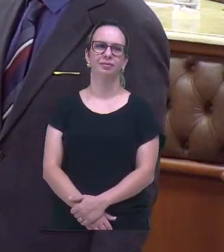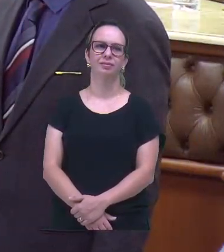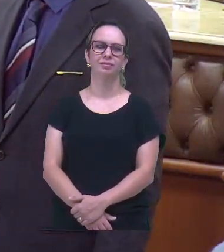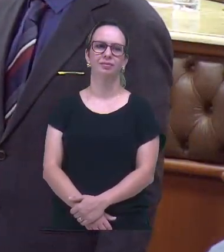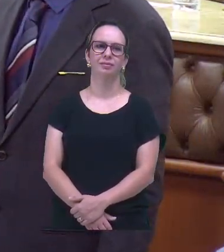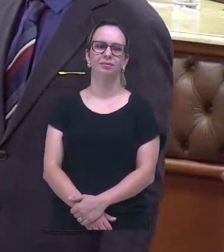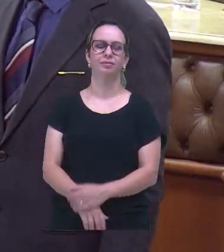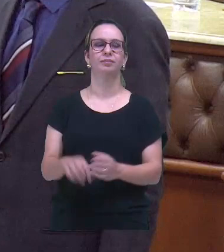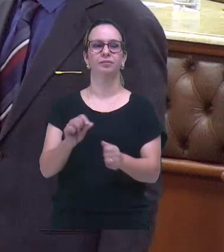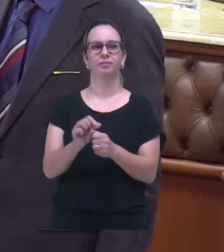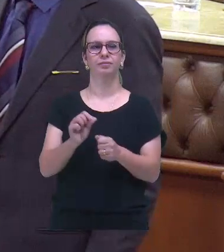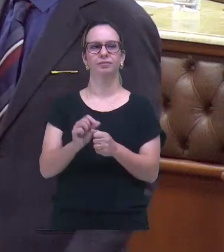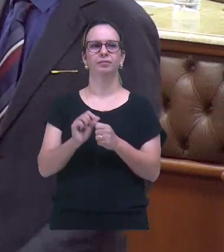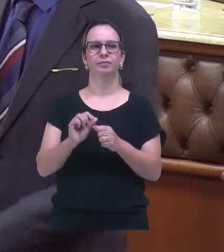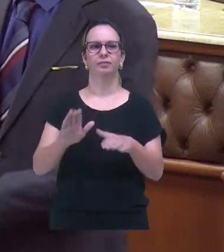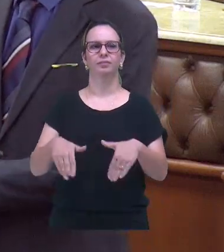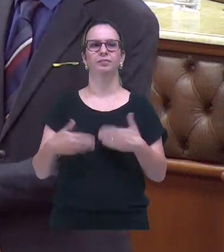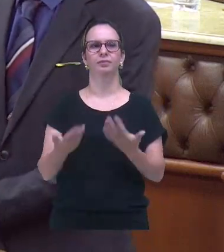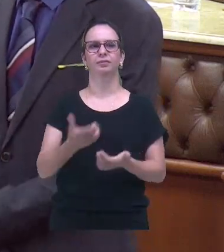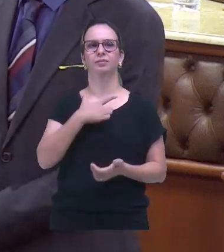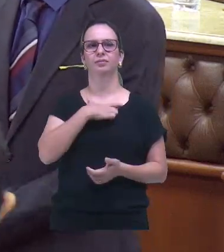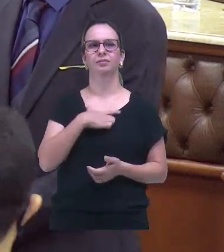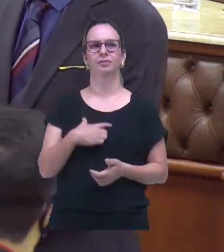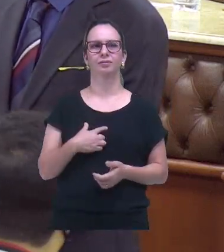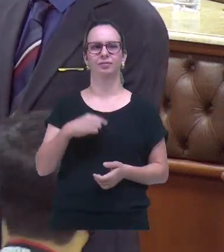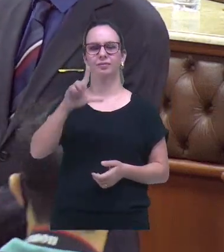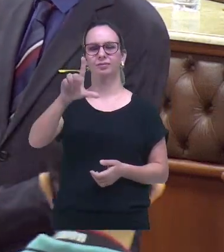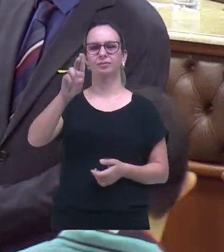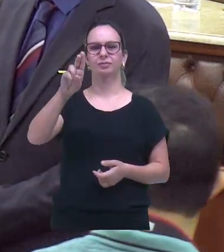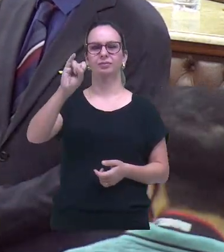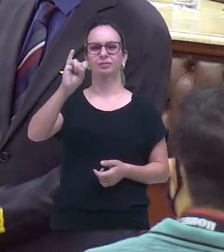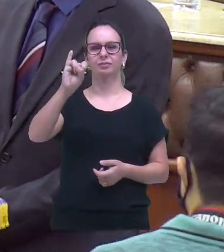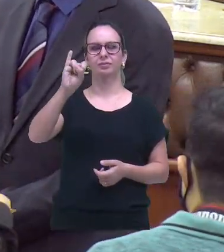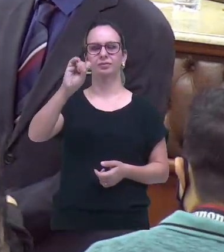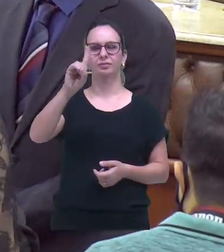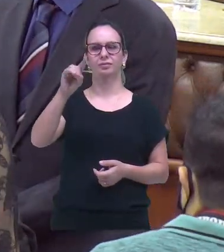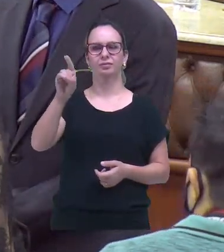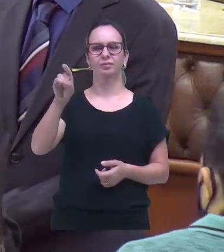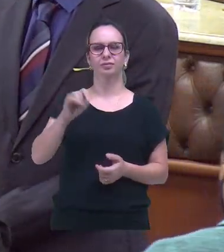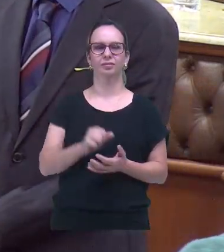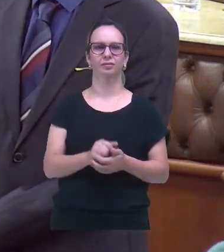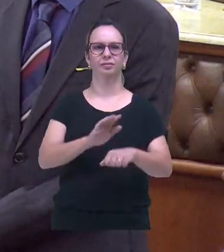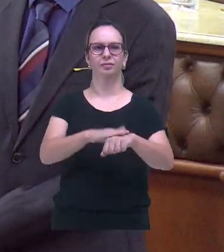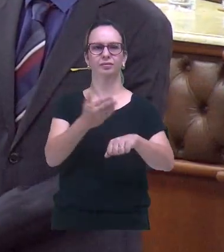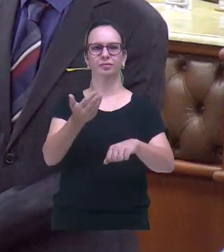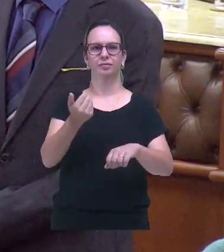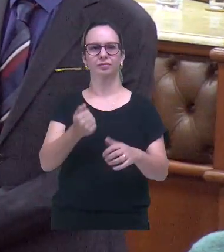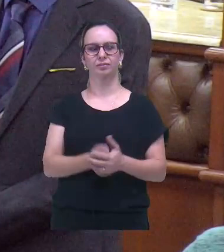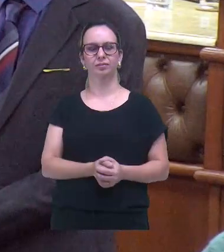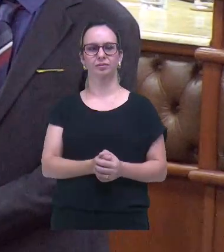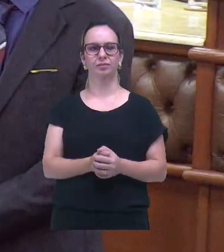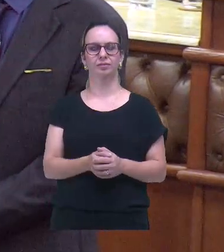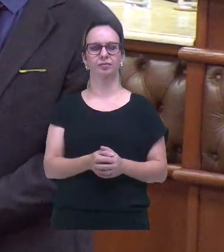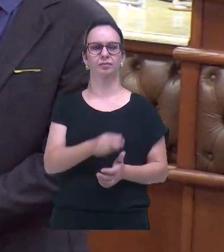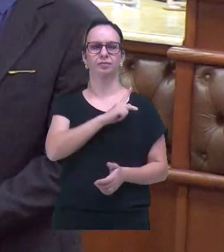Para fazer a entrega da medalha ao Dr. Luiz Marcelo Pacheco Rotondaro, convido o presidente da Câmara, Luiz Antônio Ramon.